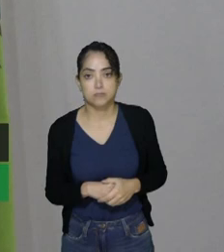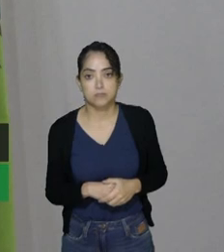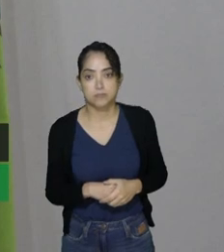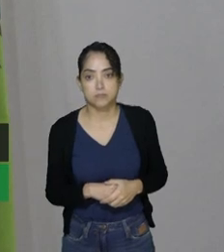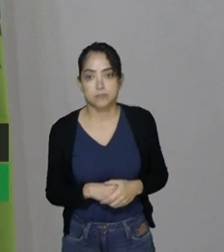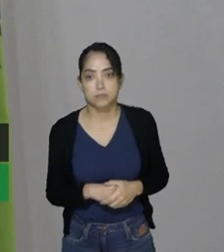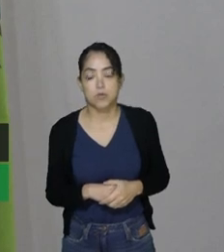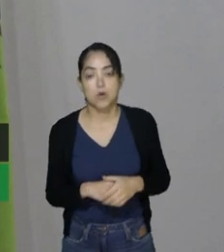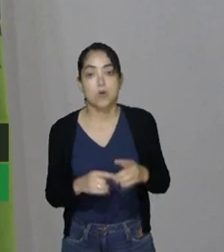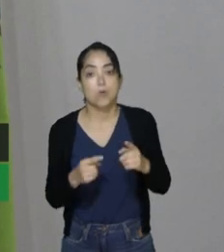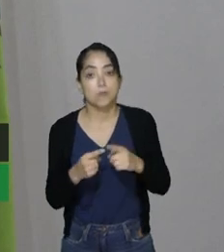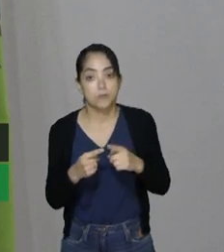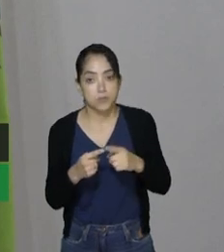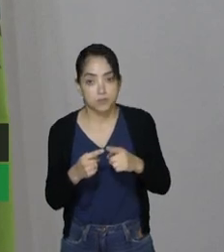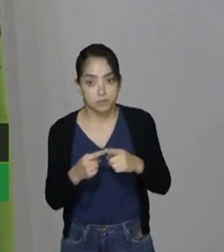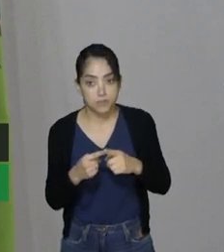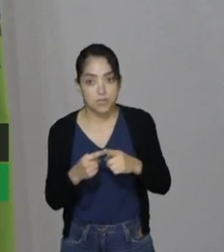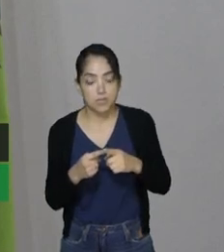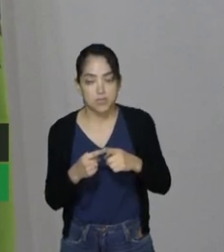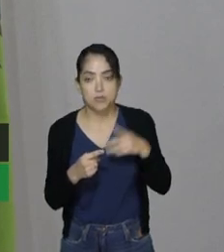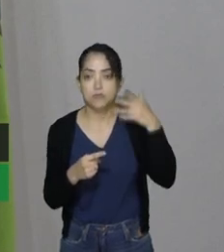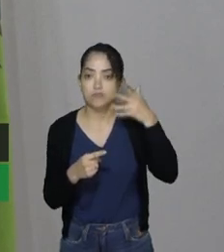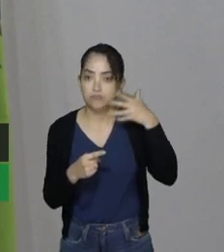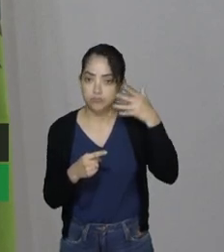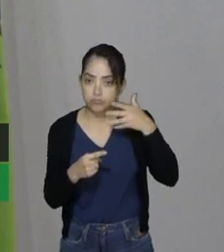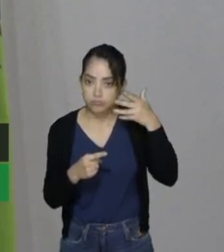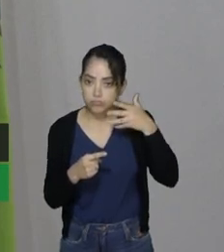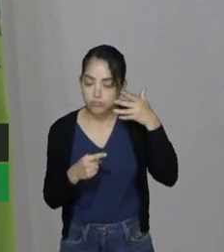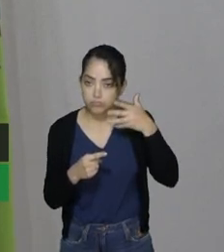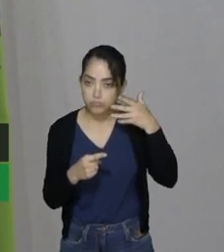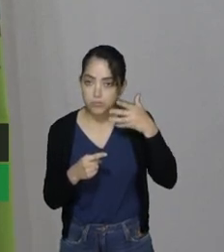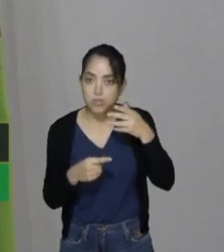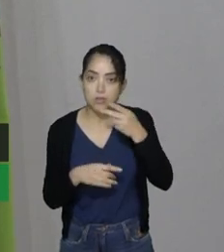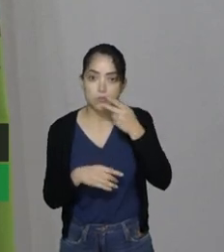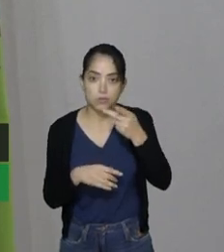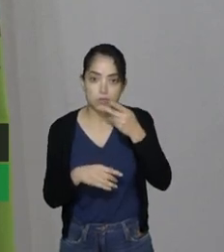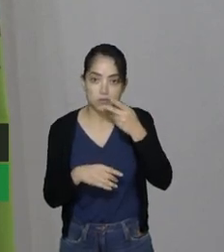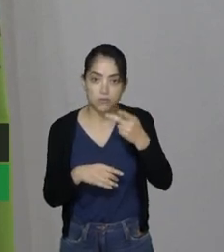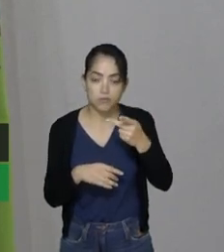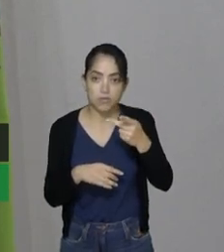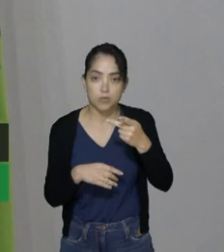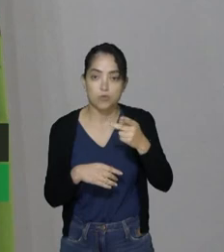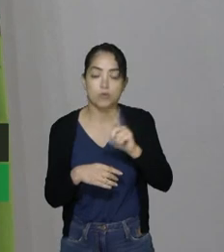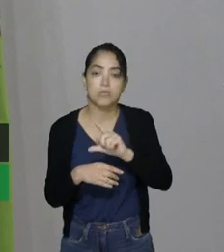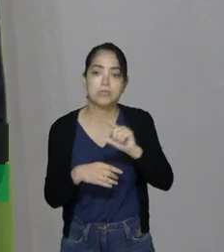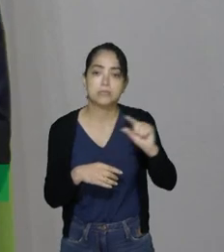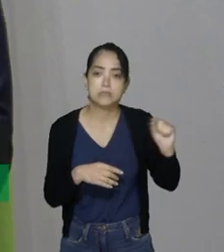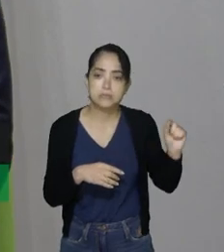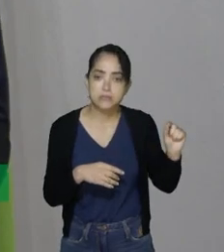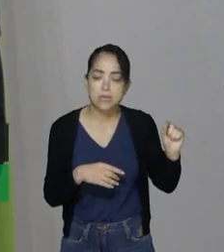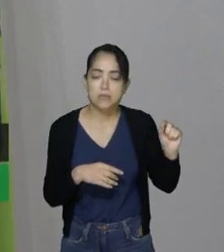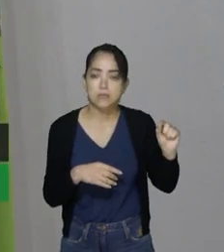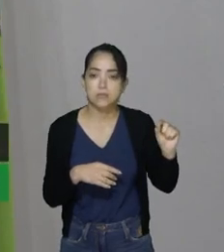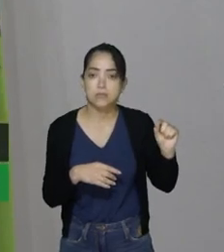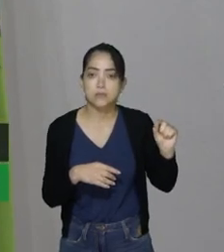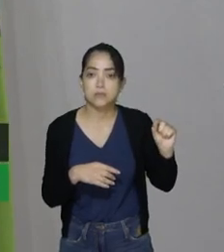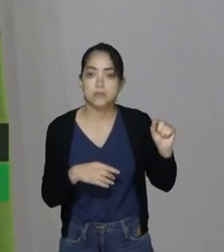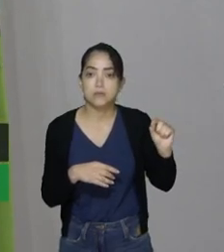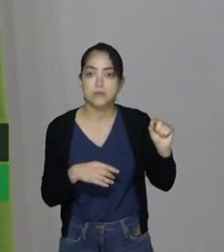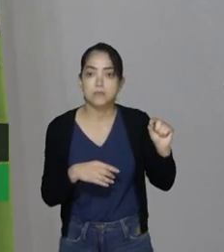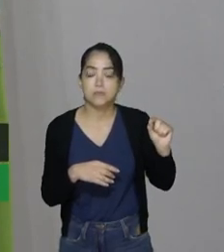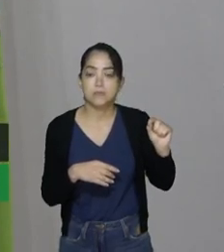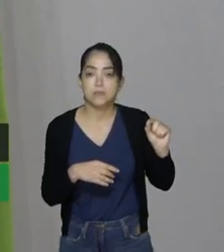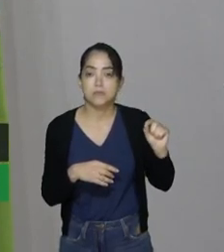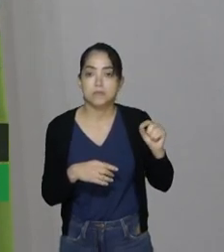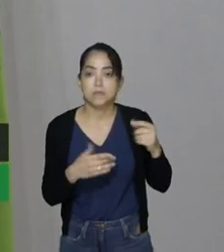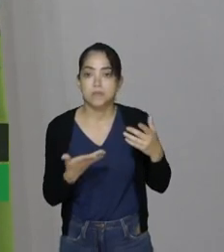O primeiro orador escrito aqui foi de uma grandeza muito grande, quando disse que sai dessa casa sem